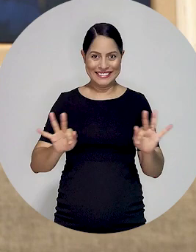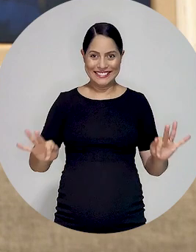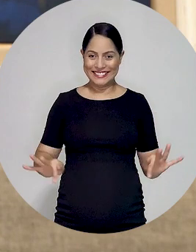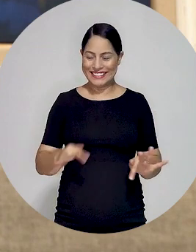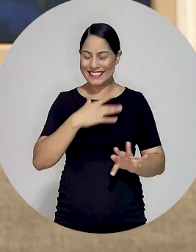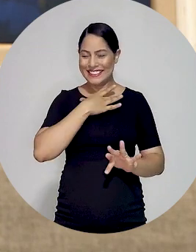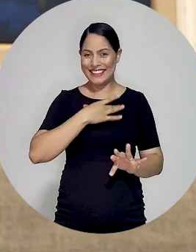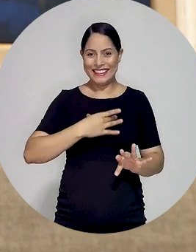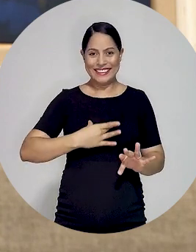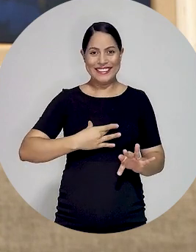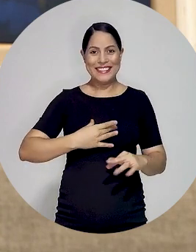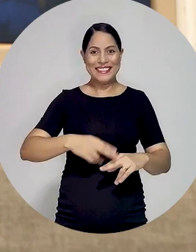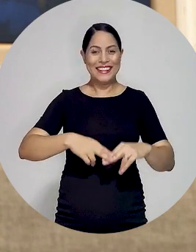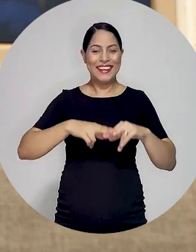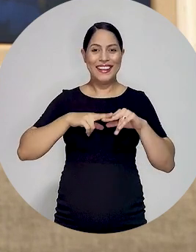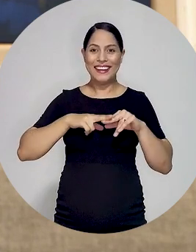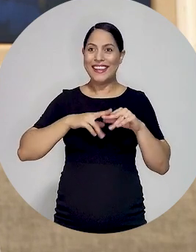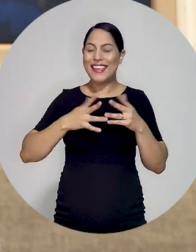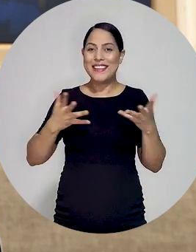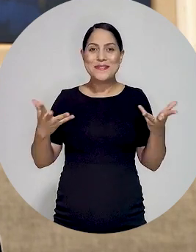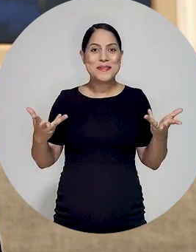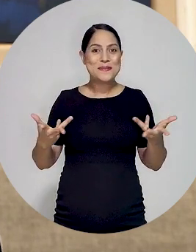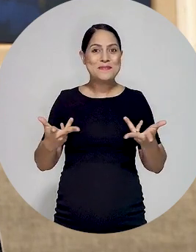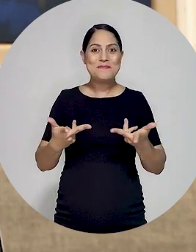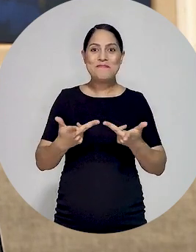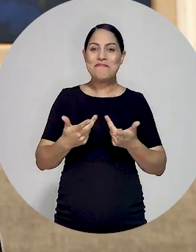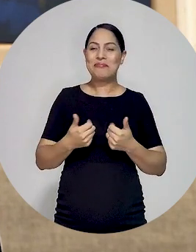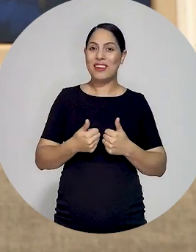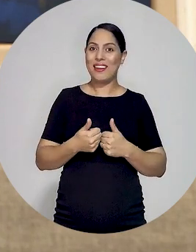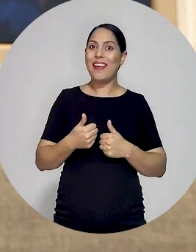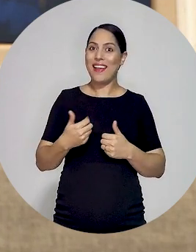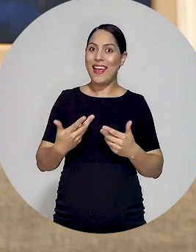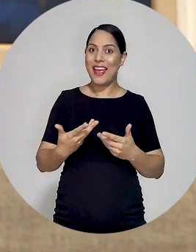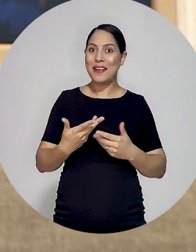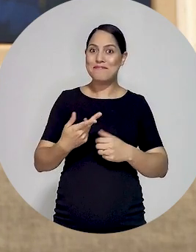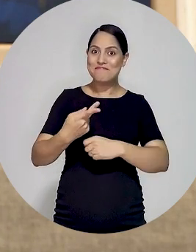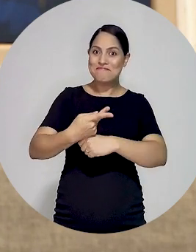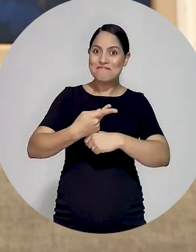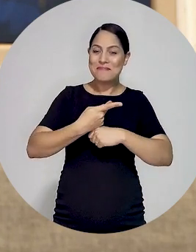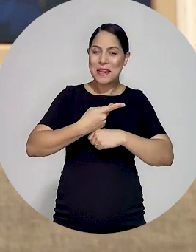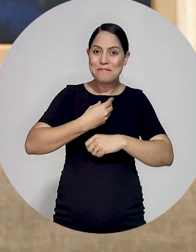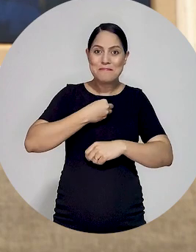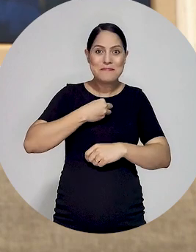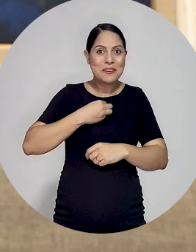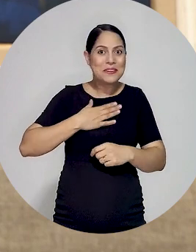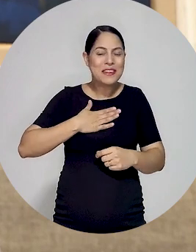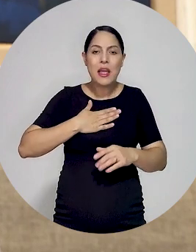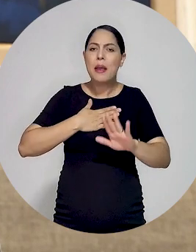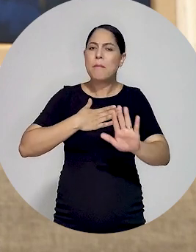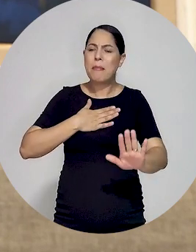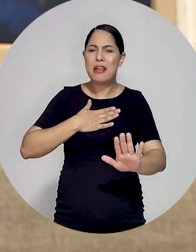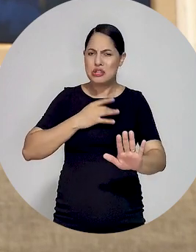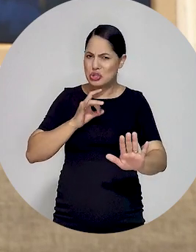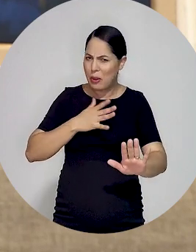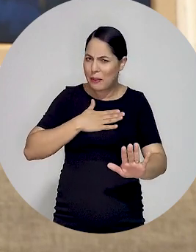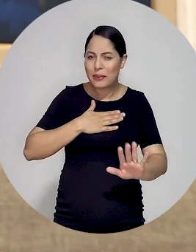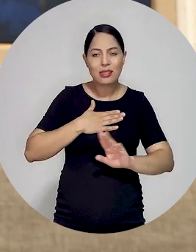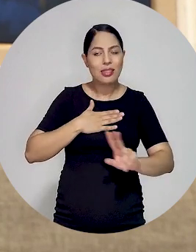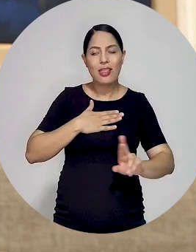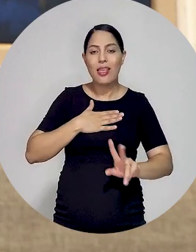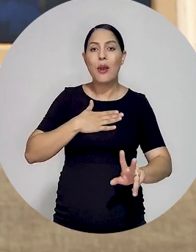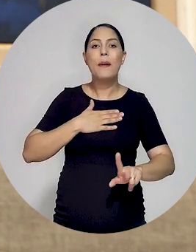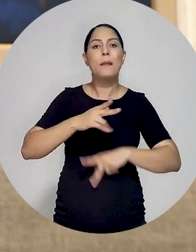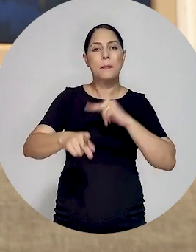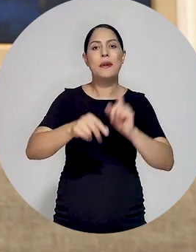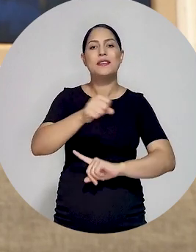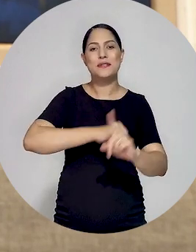Estou muito feliz e vou guardar com muito carinho isso pela representatividade que tem, não só por mim, lógico, muito menos por mim, mas de